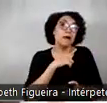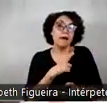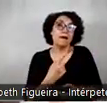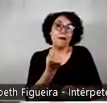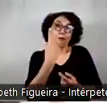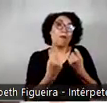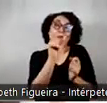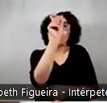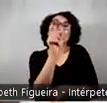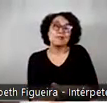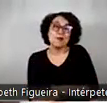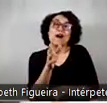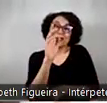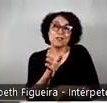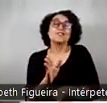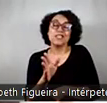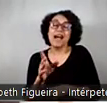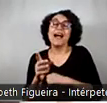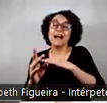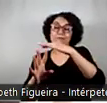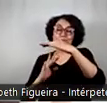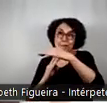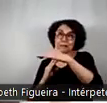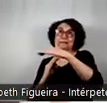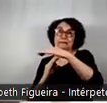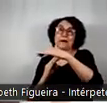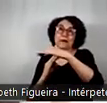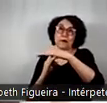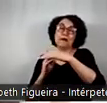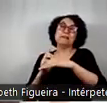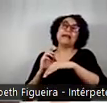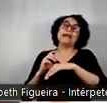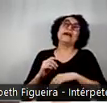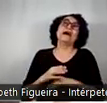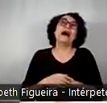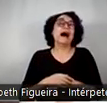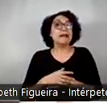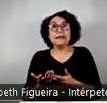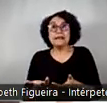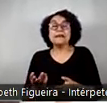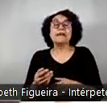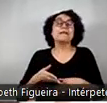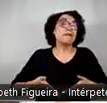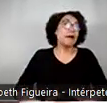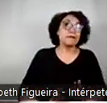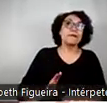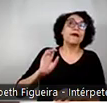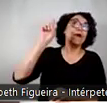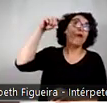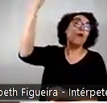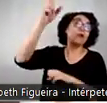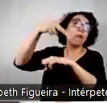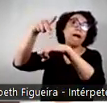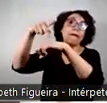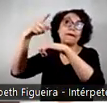não é uma pessoa, né, de um povo originário do Brasil, então com certeza, assim, ou seu pai já migrou, ou